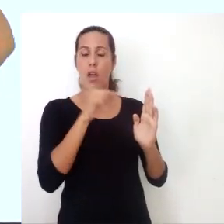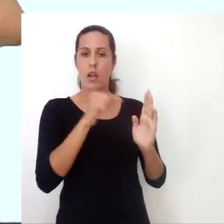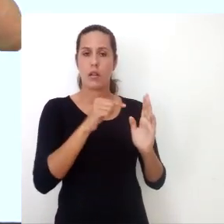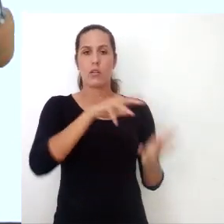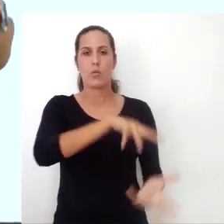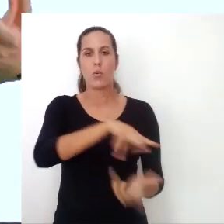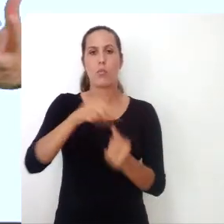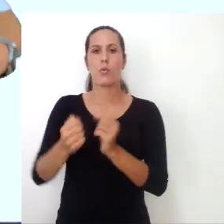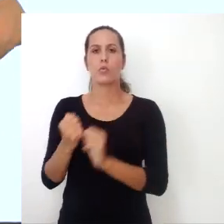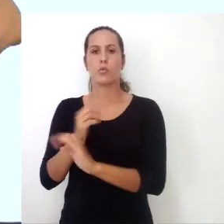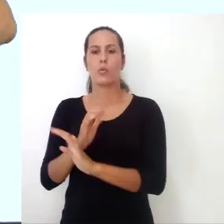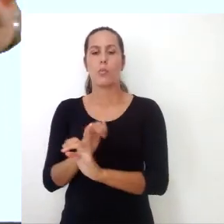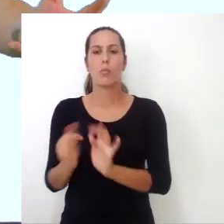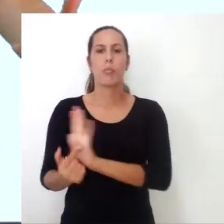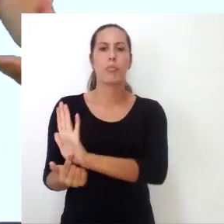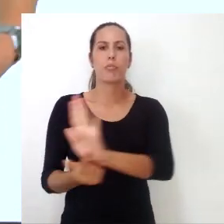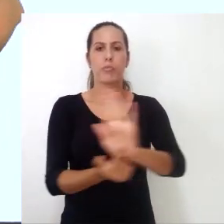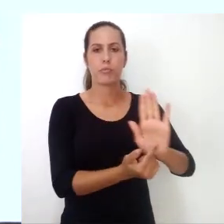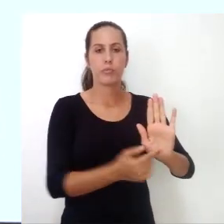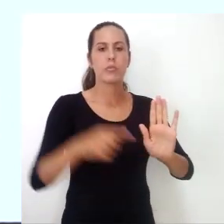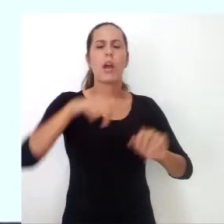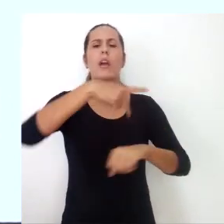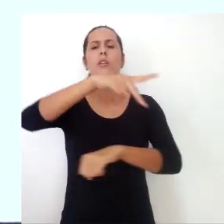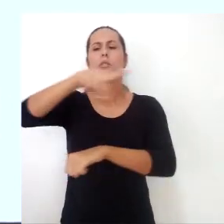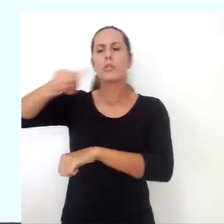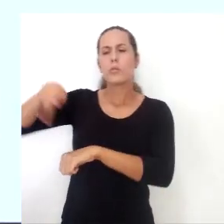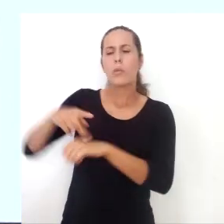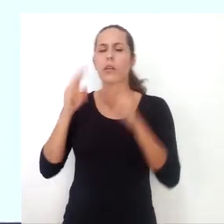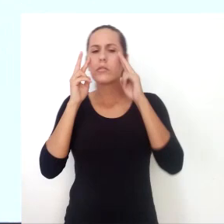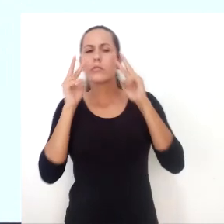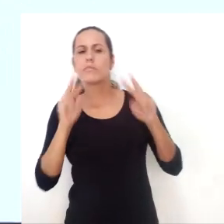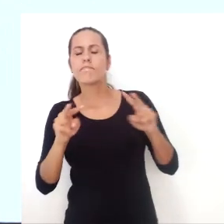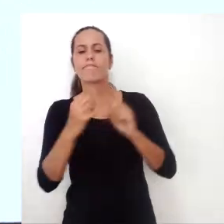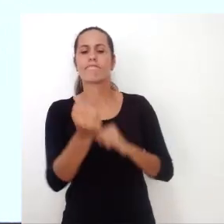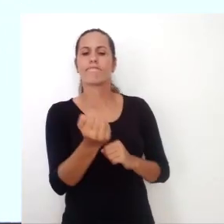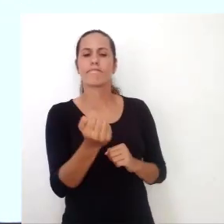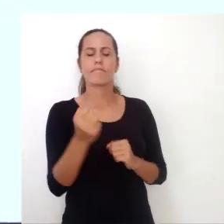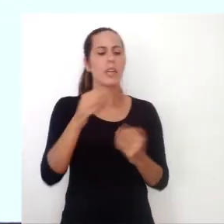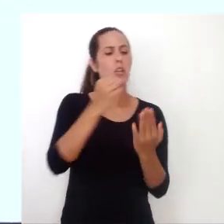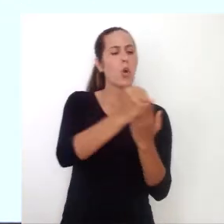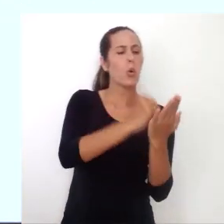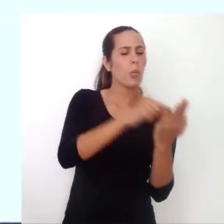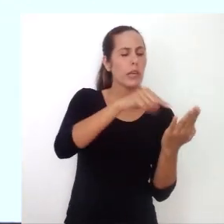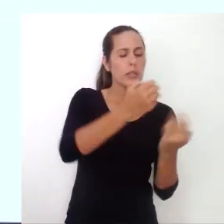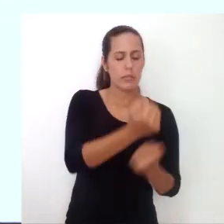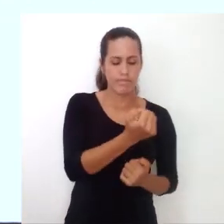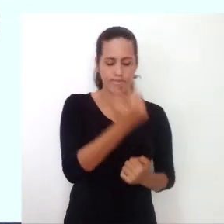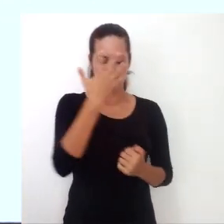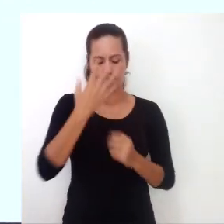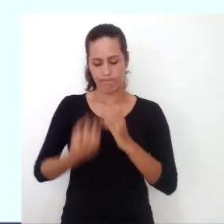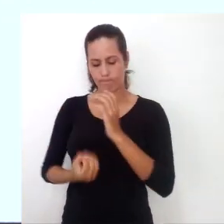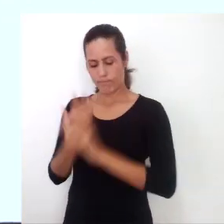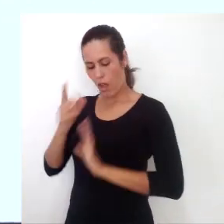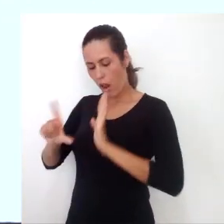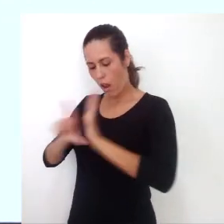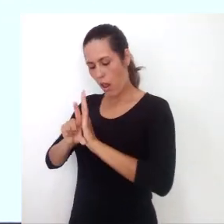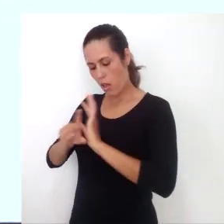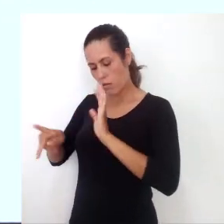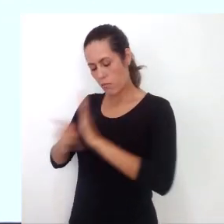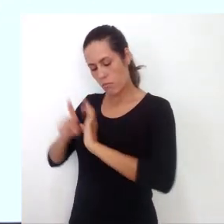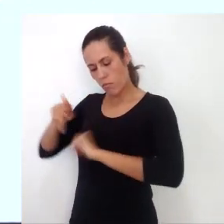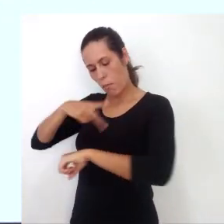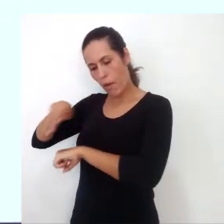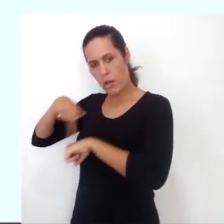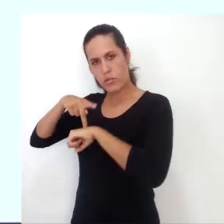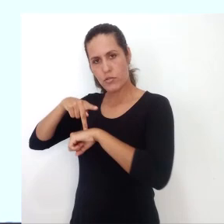várias constituições de países, estados democráticos. Então, dignidade humana, respeito